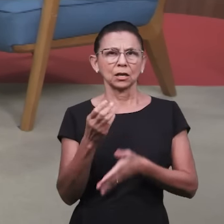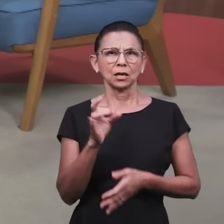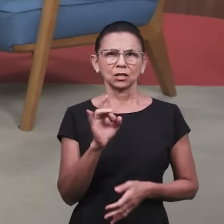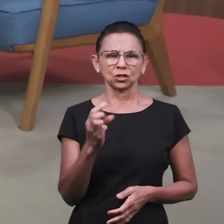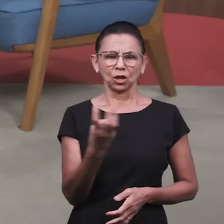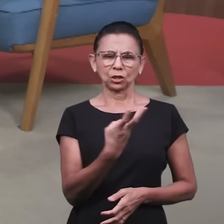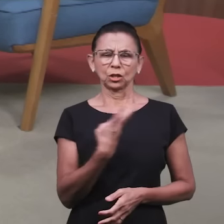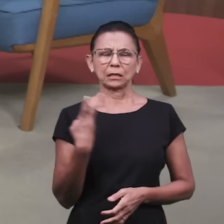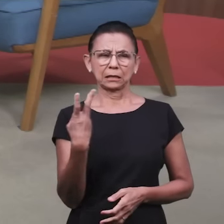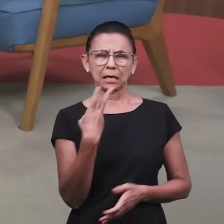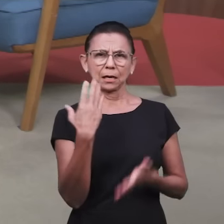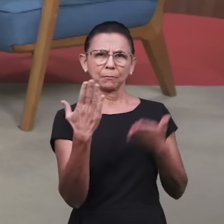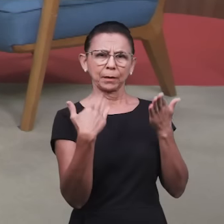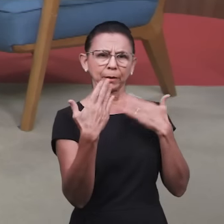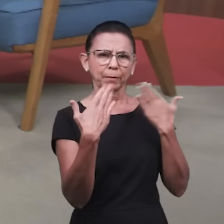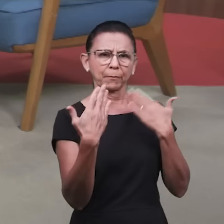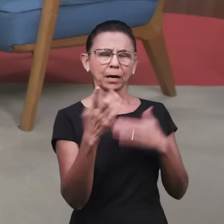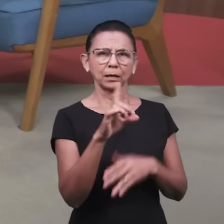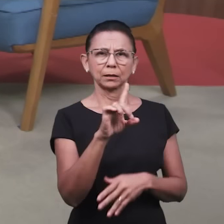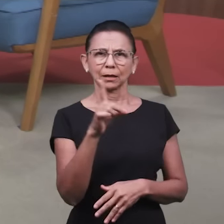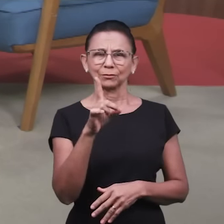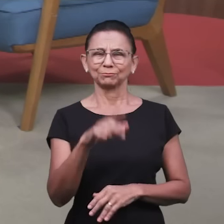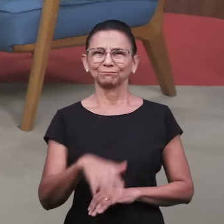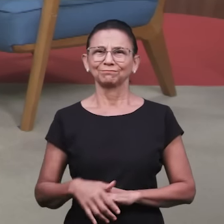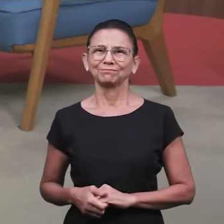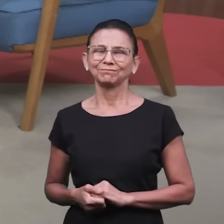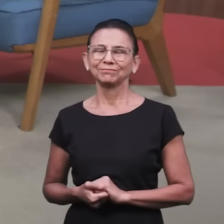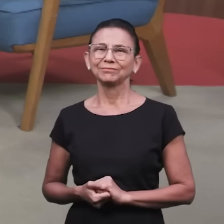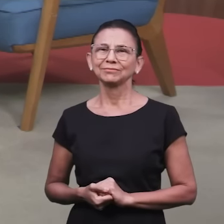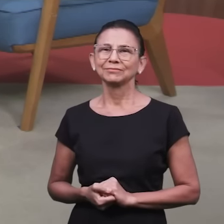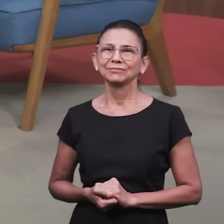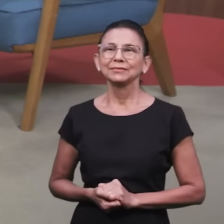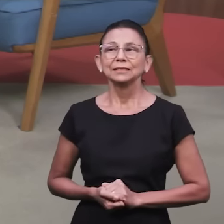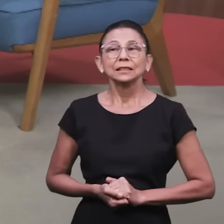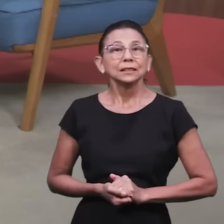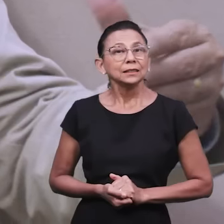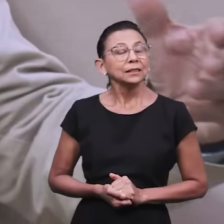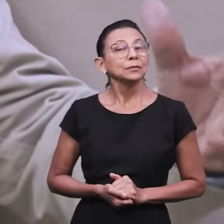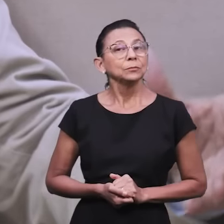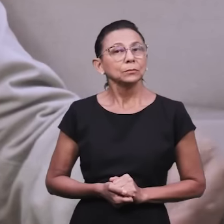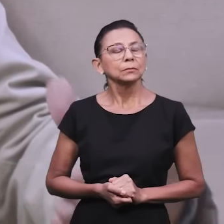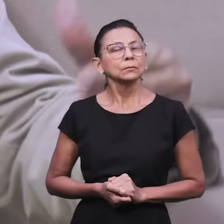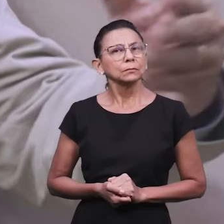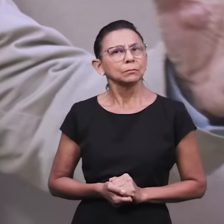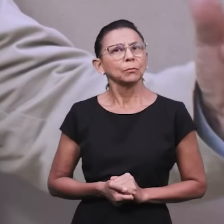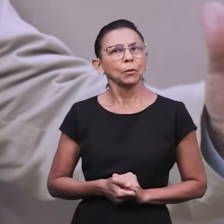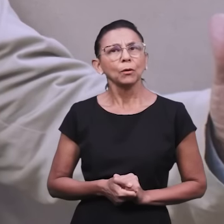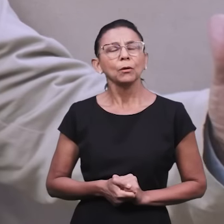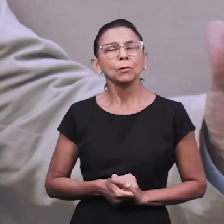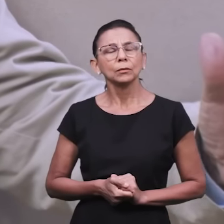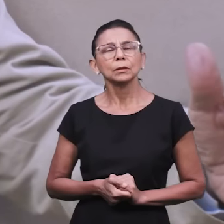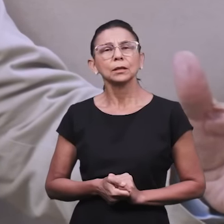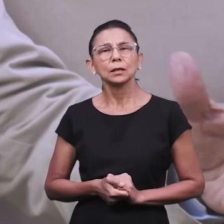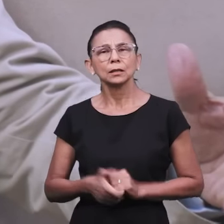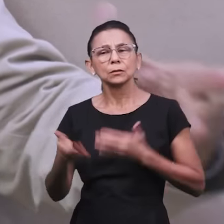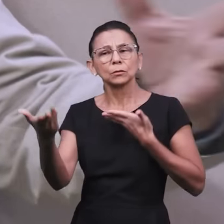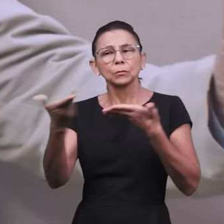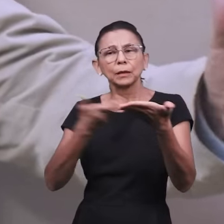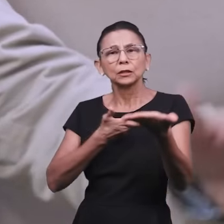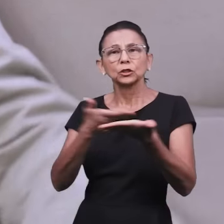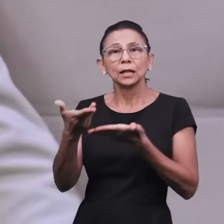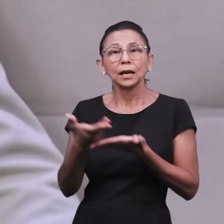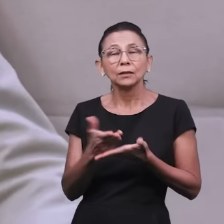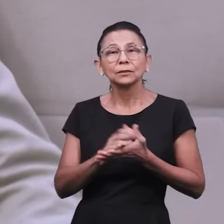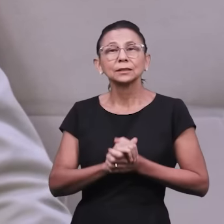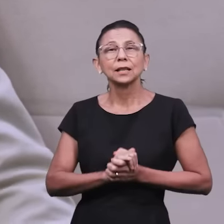sentados aqui falando, mas você que está do outro lado. E através dessa interação, a gente toma assim, conhecimento, a gente mensura isso, né? o